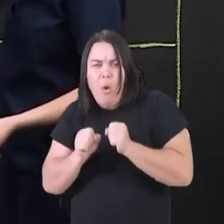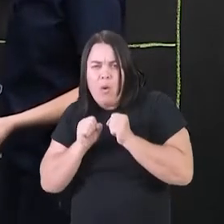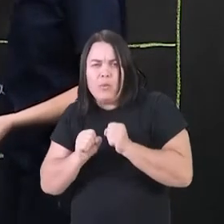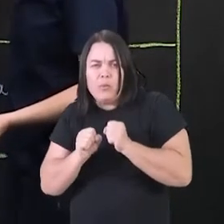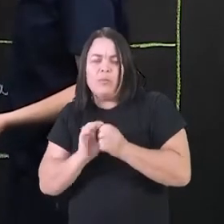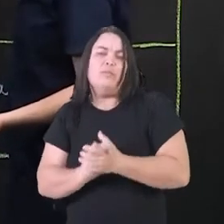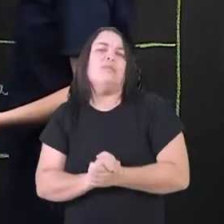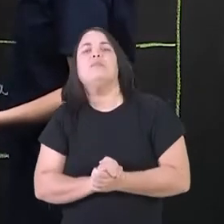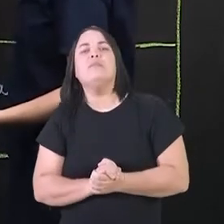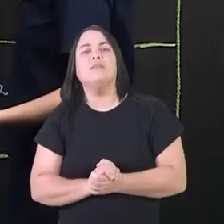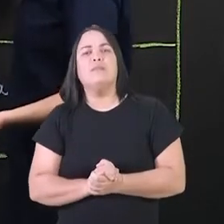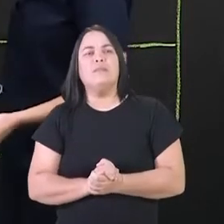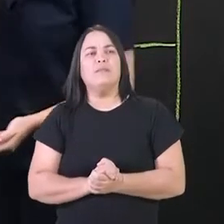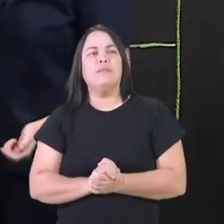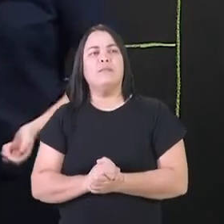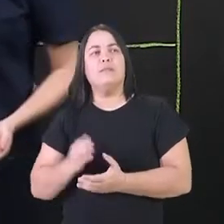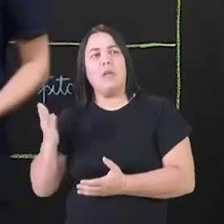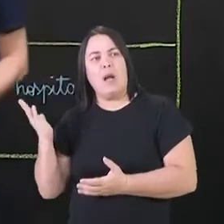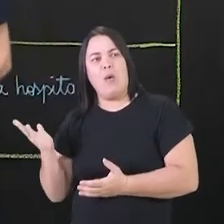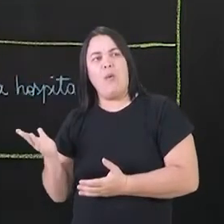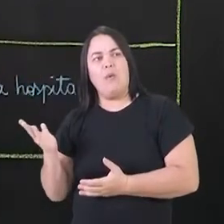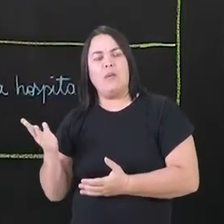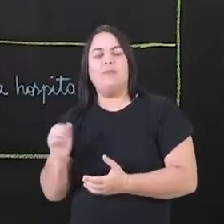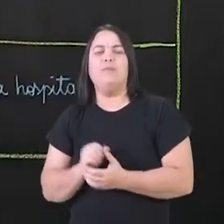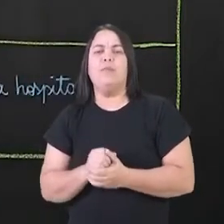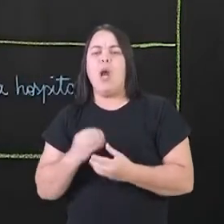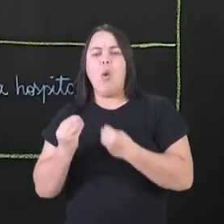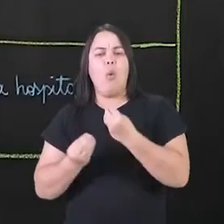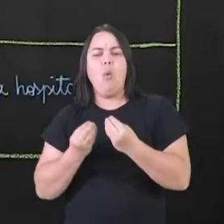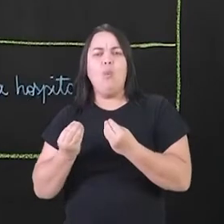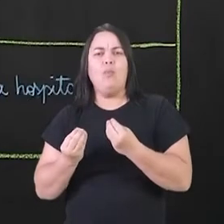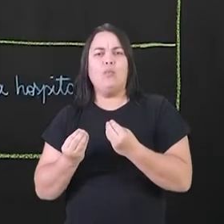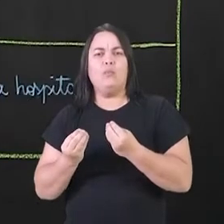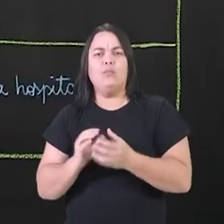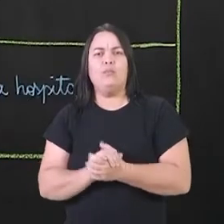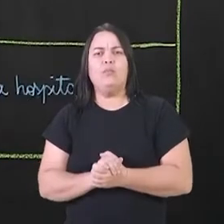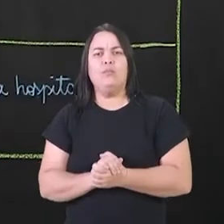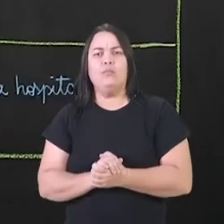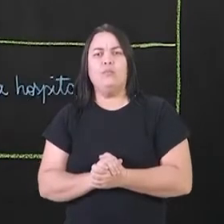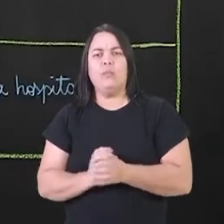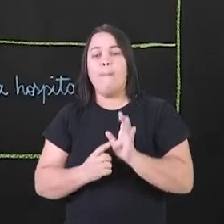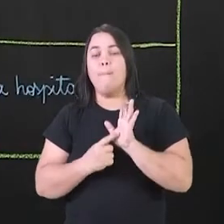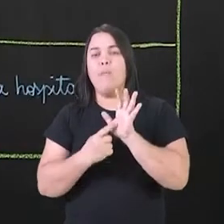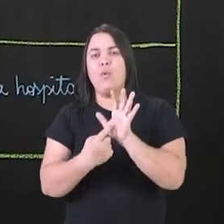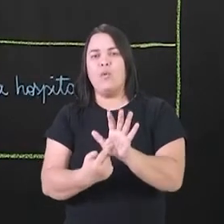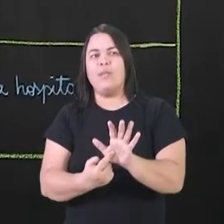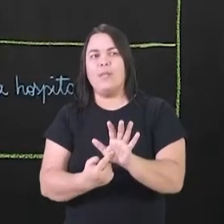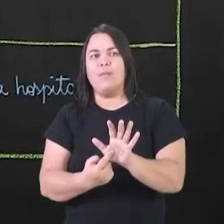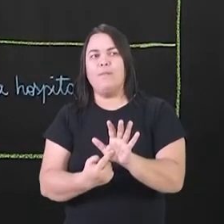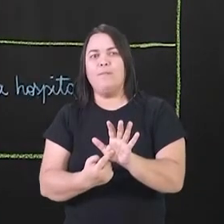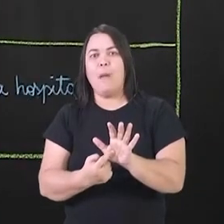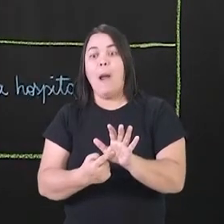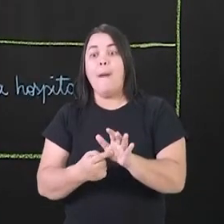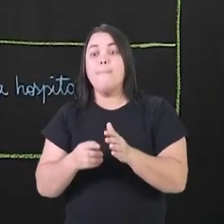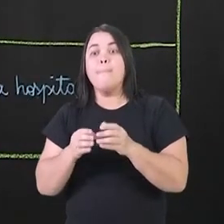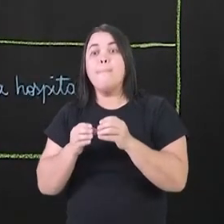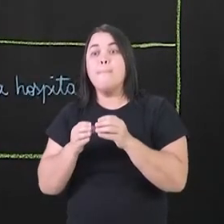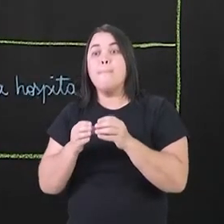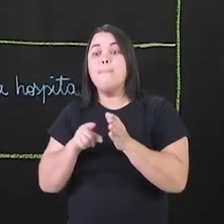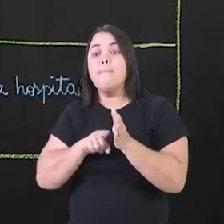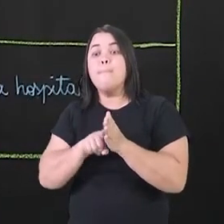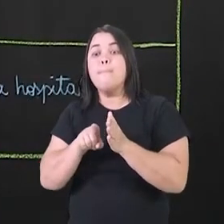could junto com uma outra ação para expressar uma